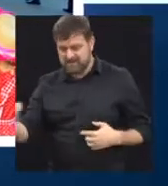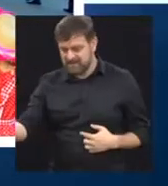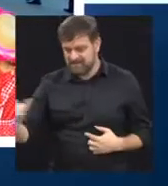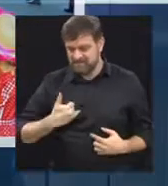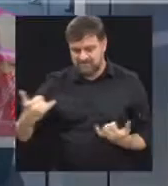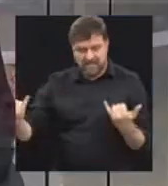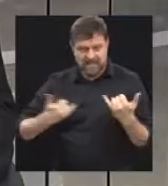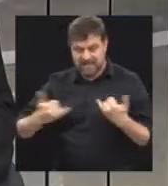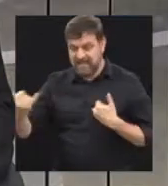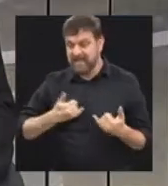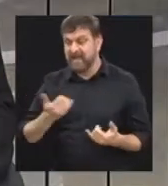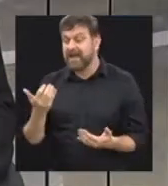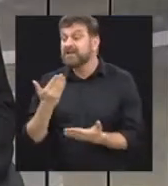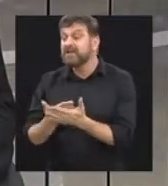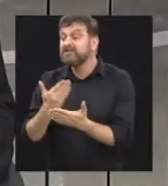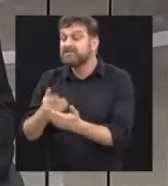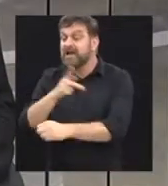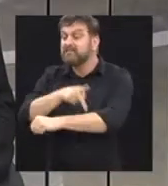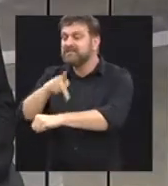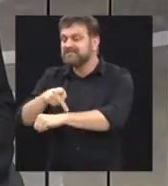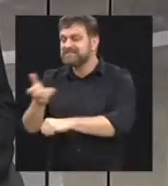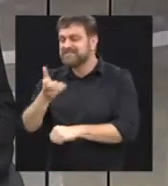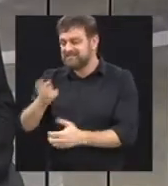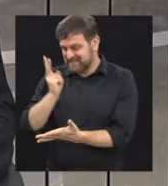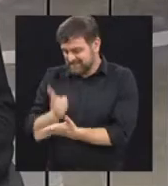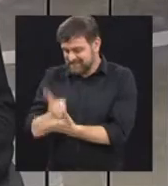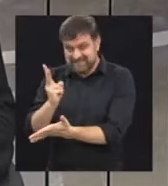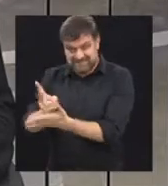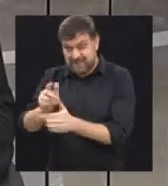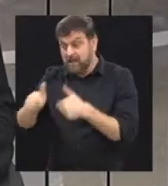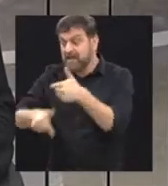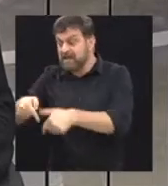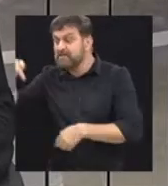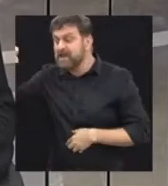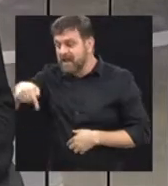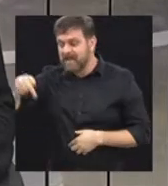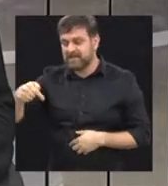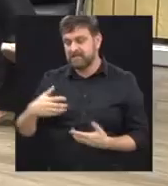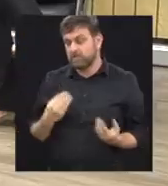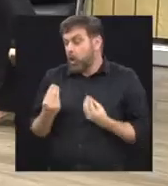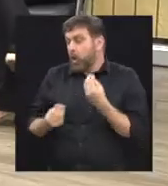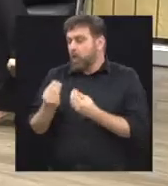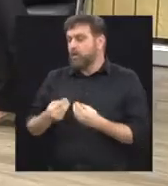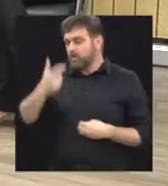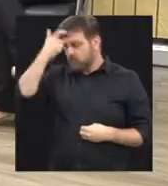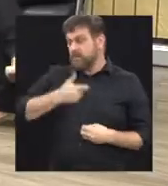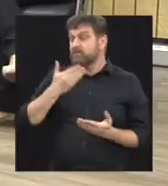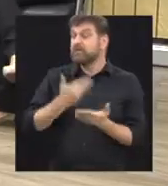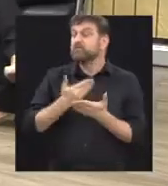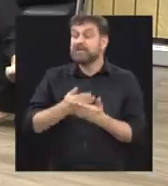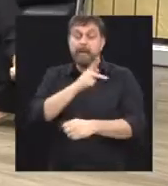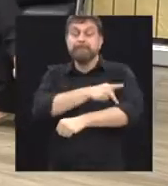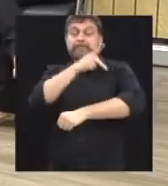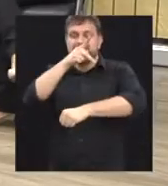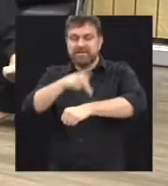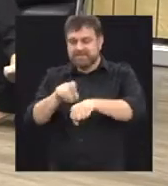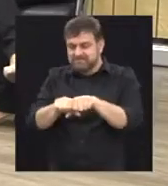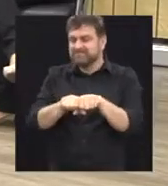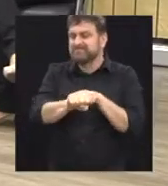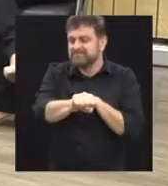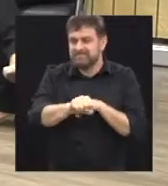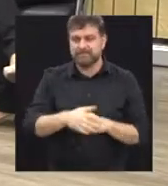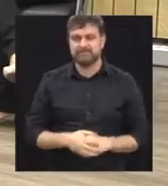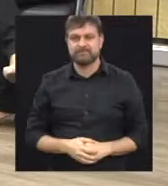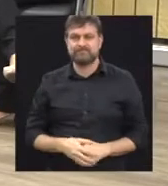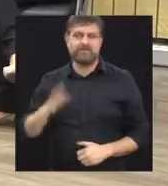para mim: tia, eu quero fazer pedagogia porque eu não quero sair daqui, né? Eu quero voltar para cá e minha mãe disse que para voltar para cá eu tenho que estudar para pedagogia. Então